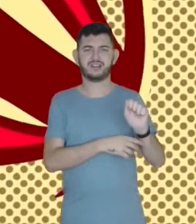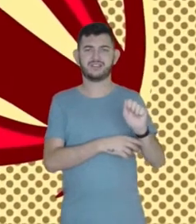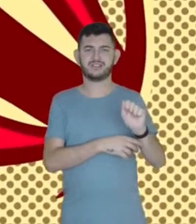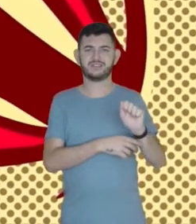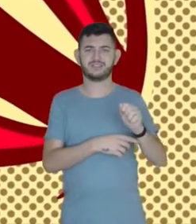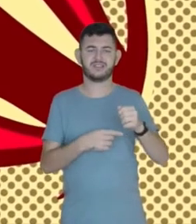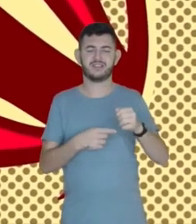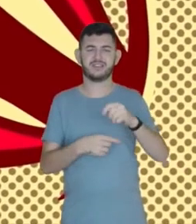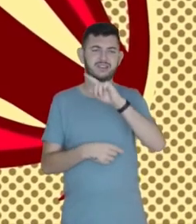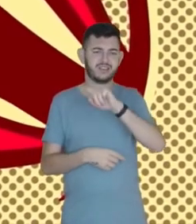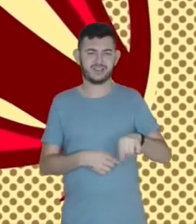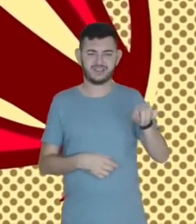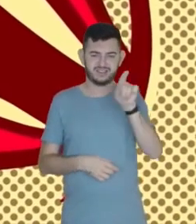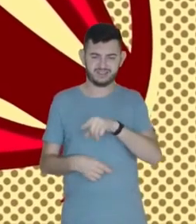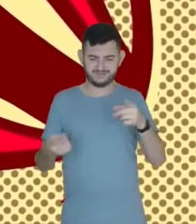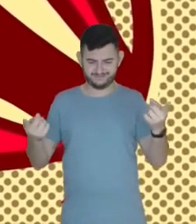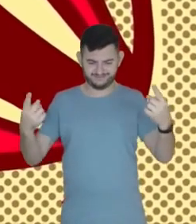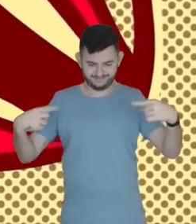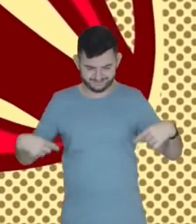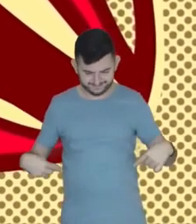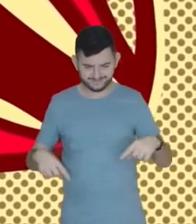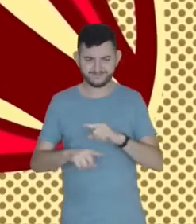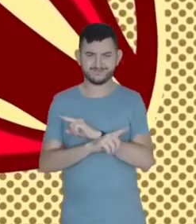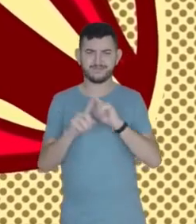agora eu vou falar.